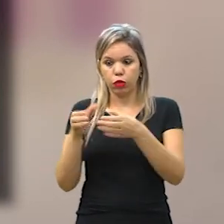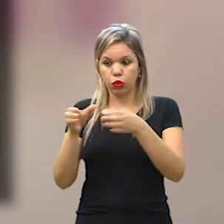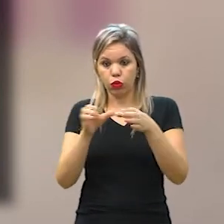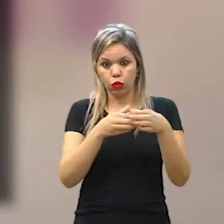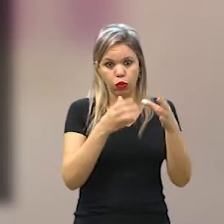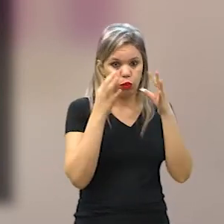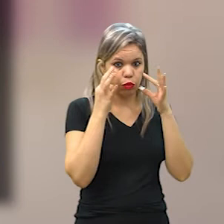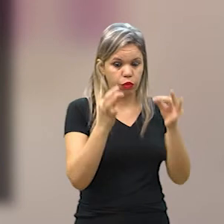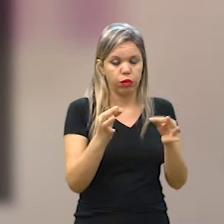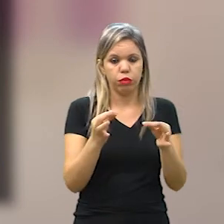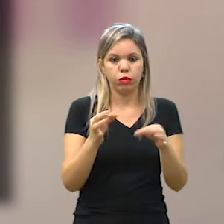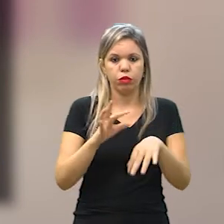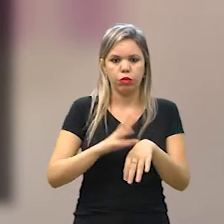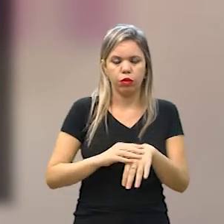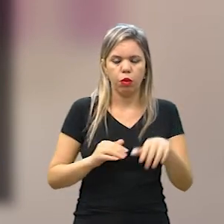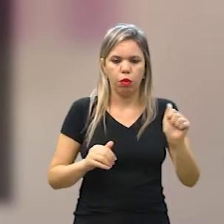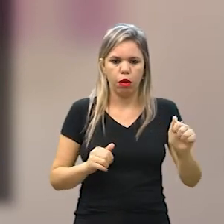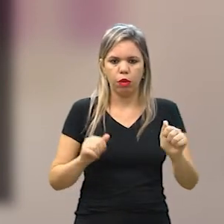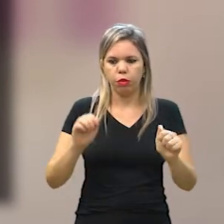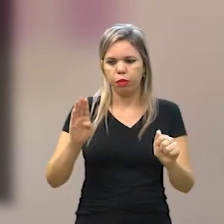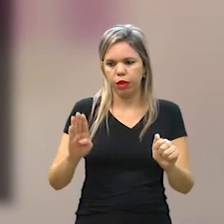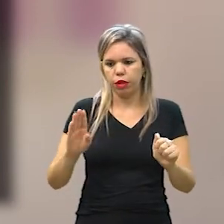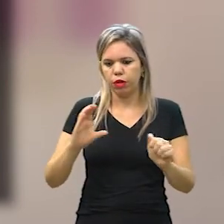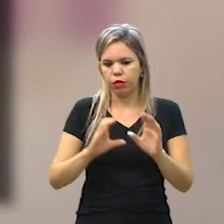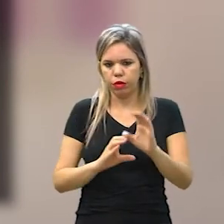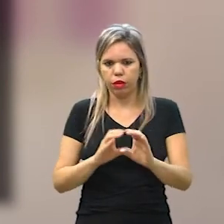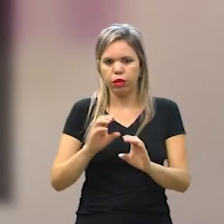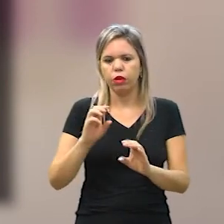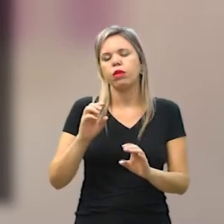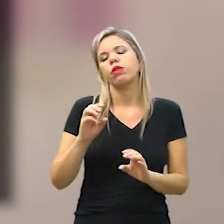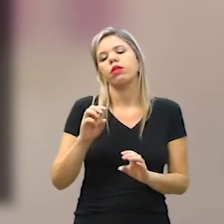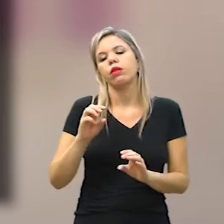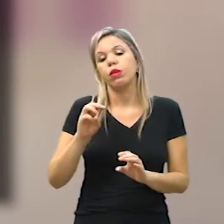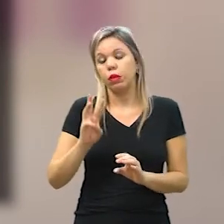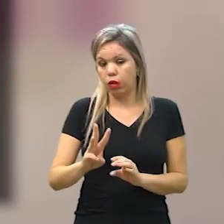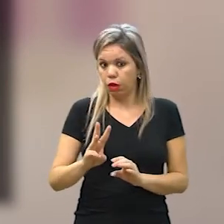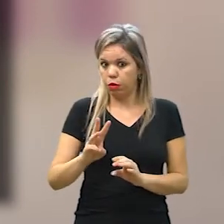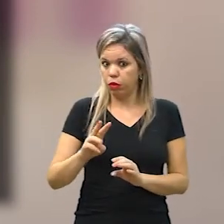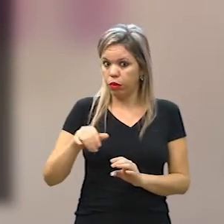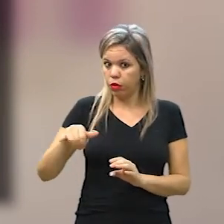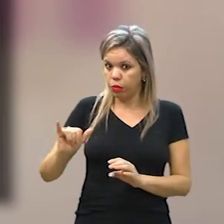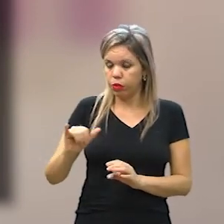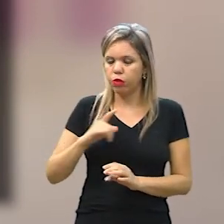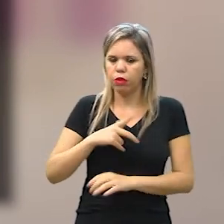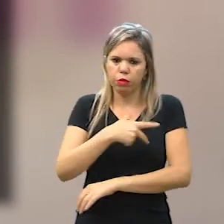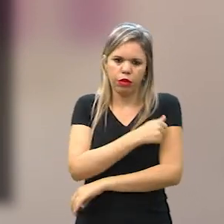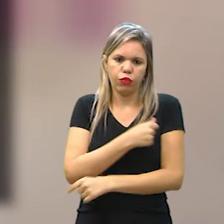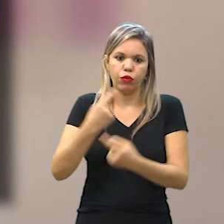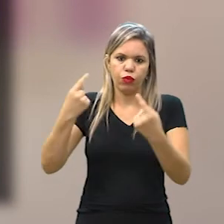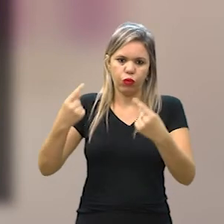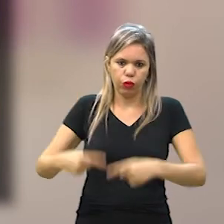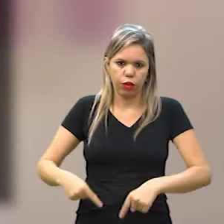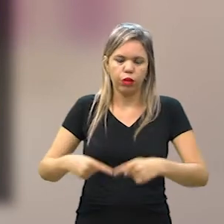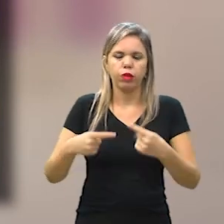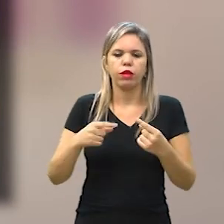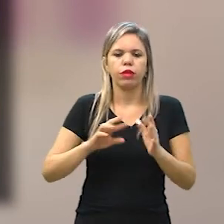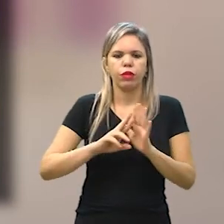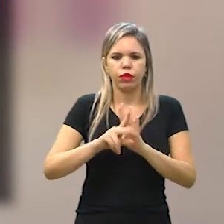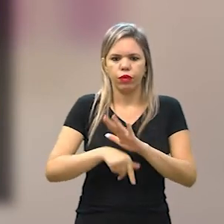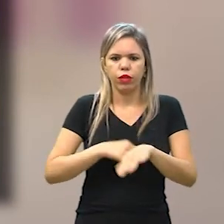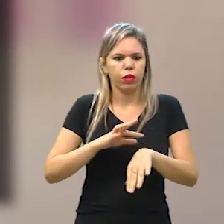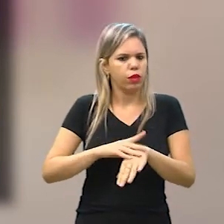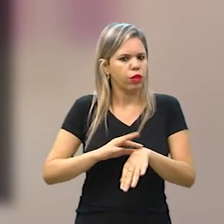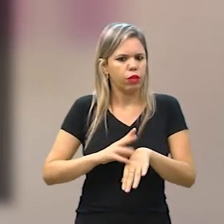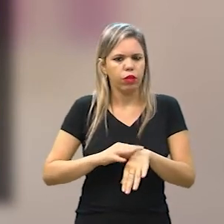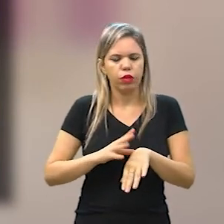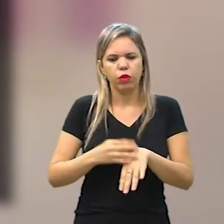que chamam a atenção. São o A, o B, o C, o W e o Y. Nós temos vacina contra, que